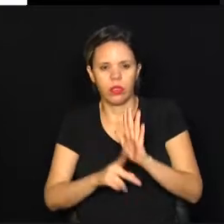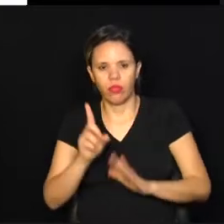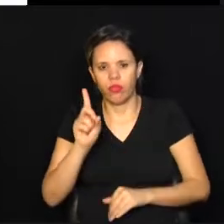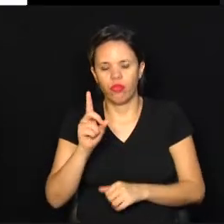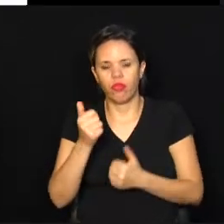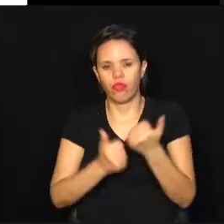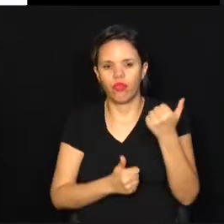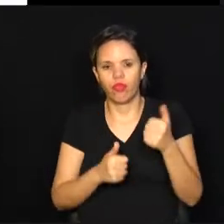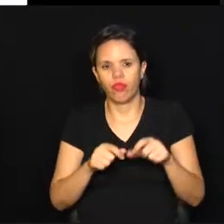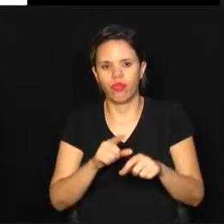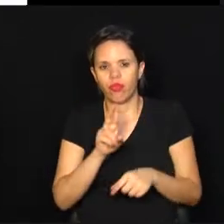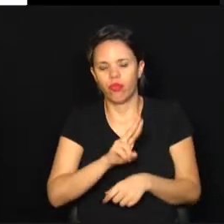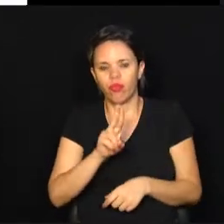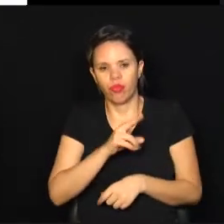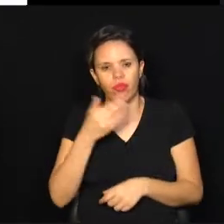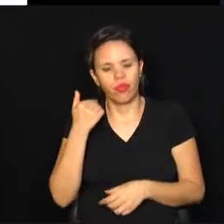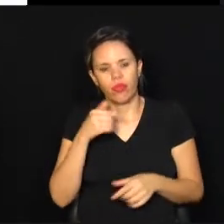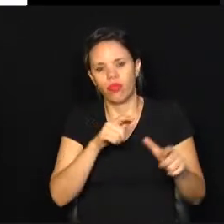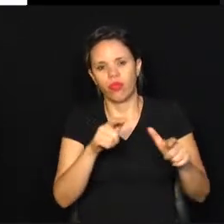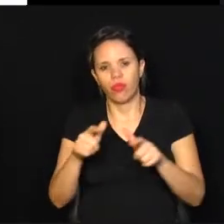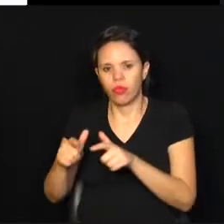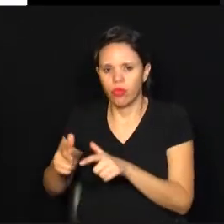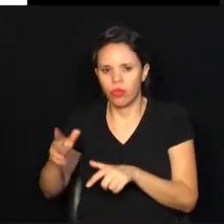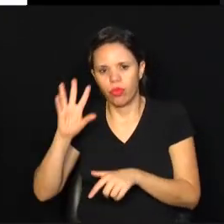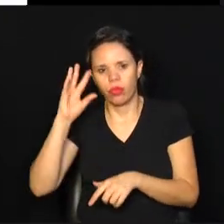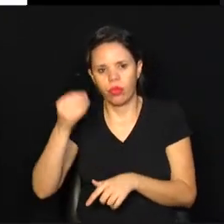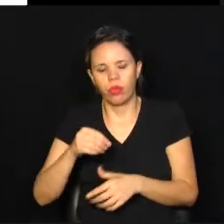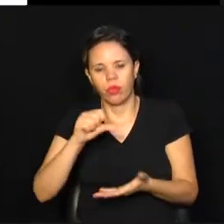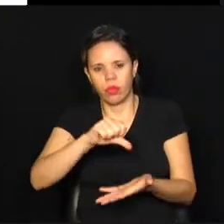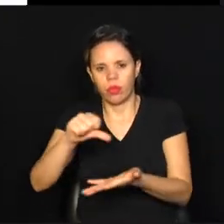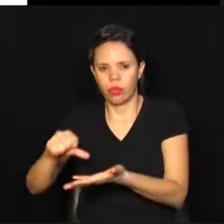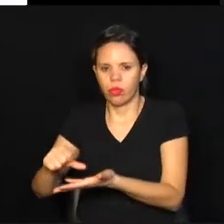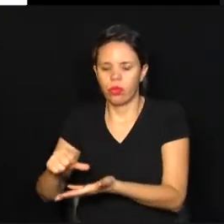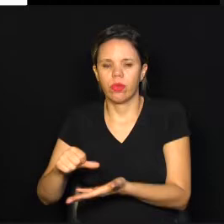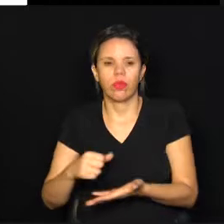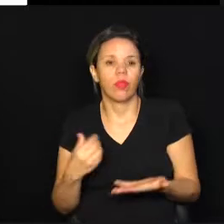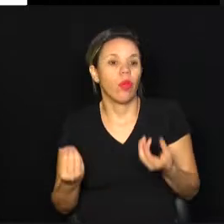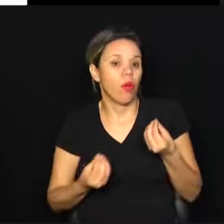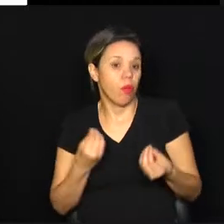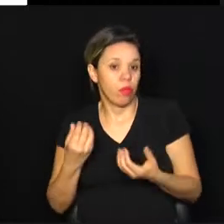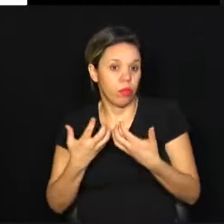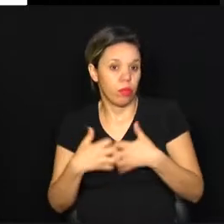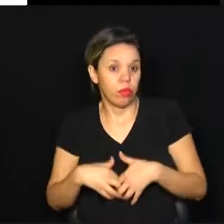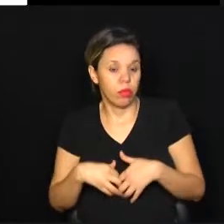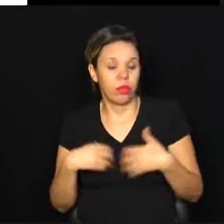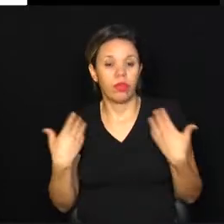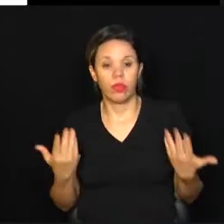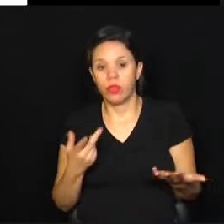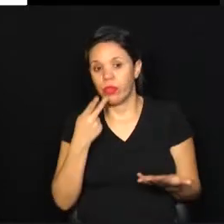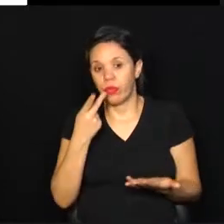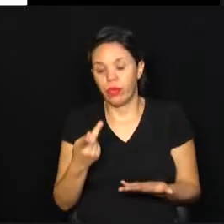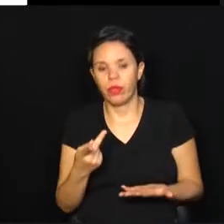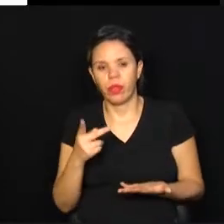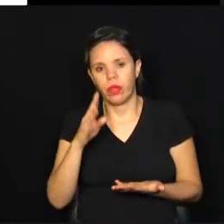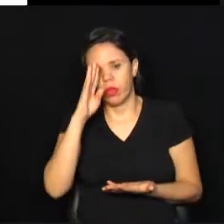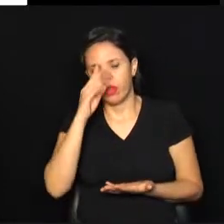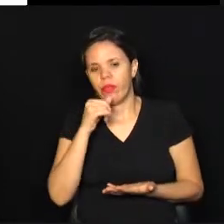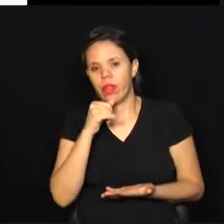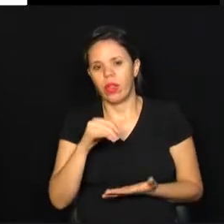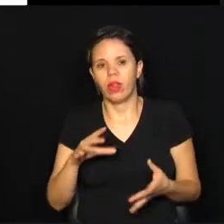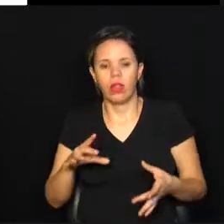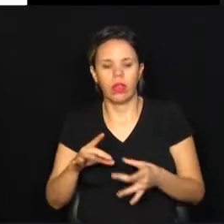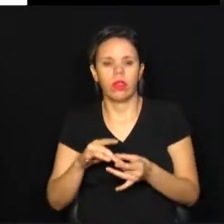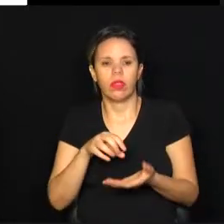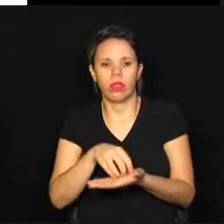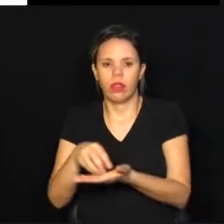de uso e ocupação, né? Entendendo essas centralidades, como é que elas se configuram, né? Quando a gente fala de centralidades, a gente está falando de redes, de